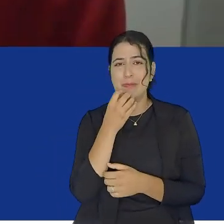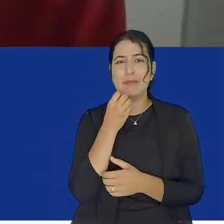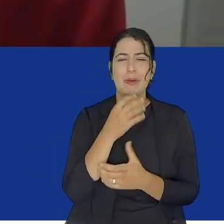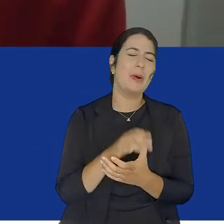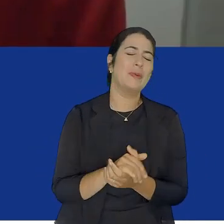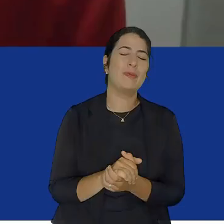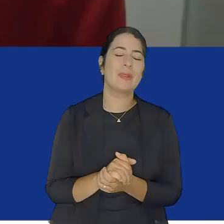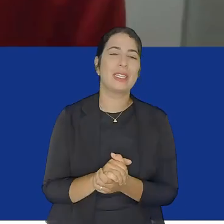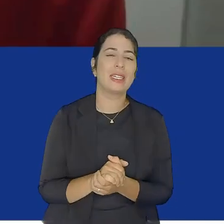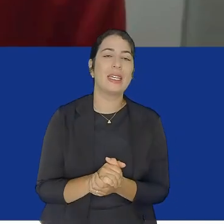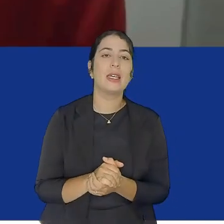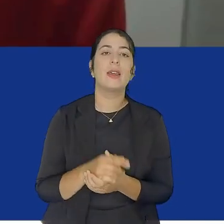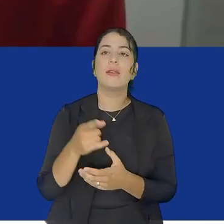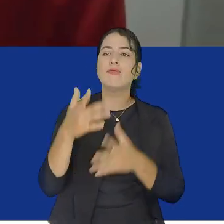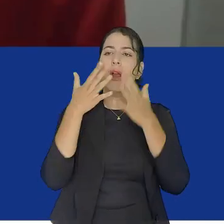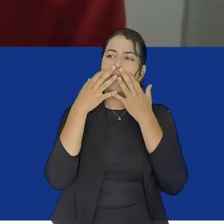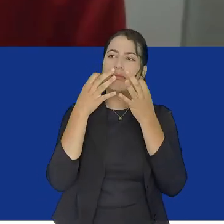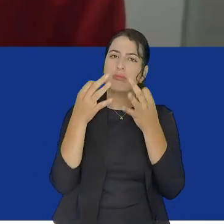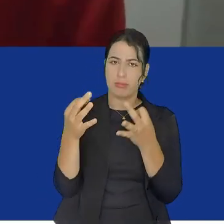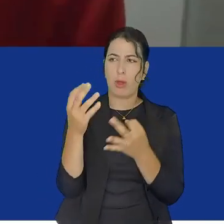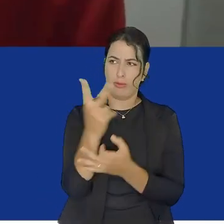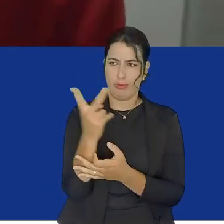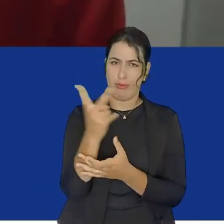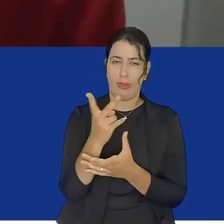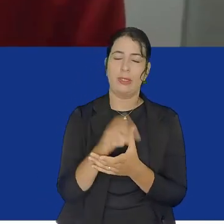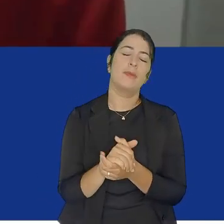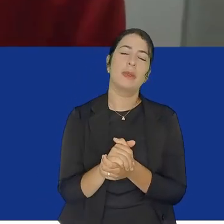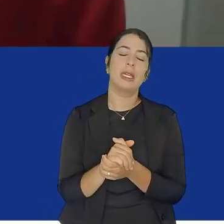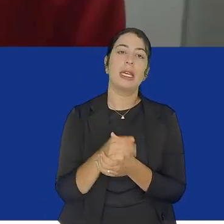E eu, assim, ouvindo aqui vocês, assim, eu fico muito refletindo, porque eu tenho